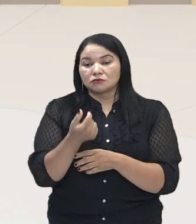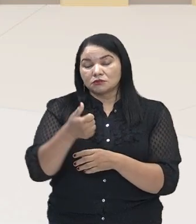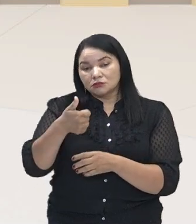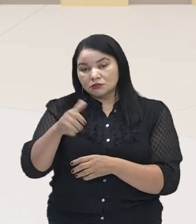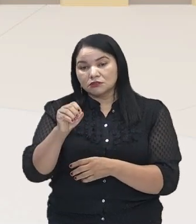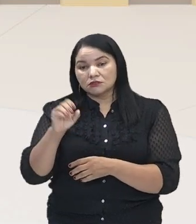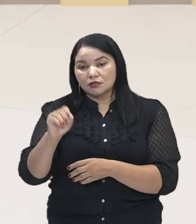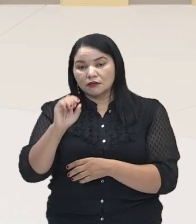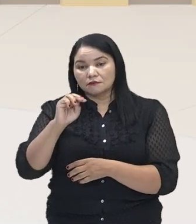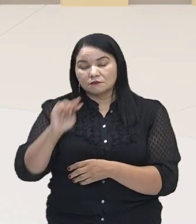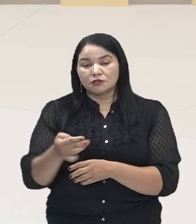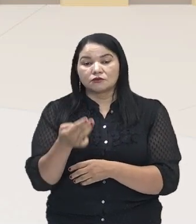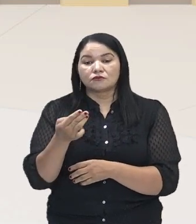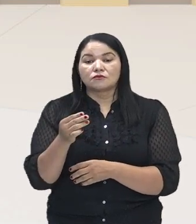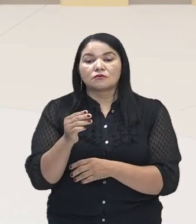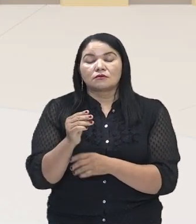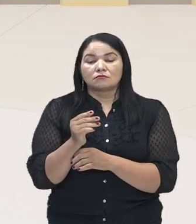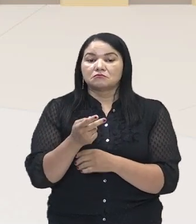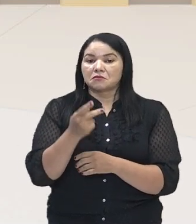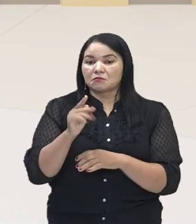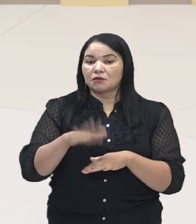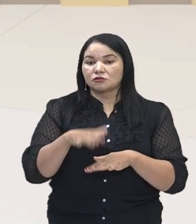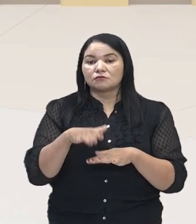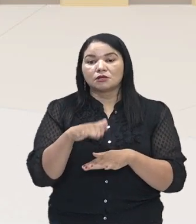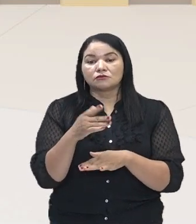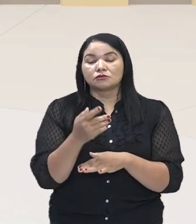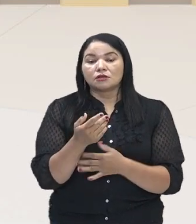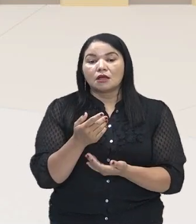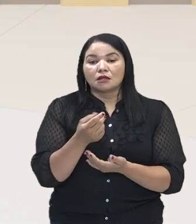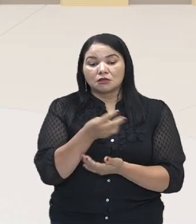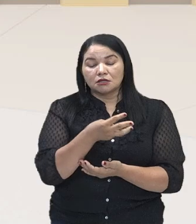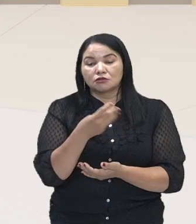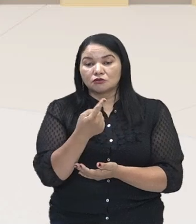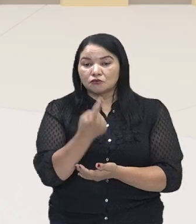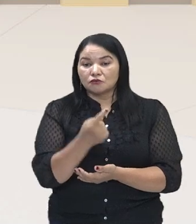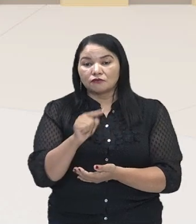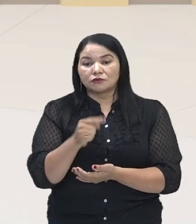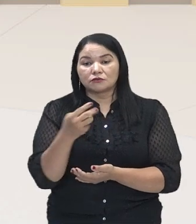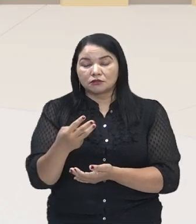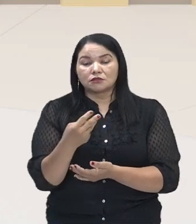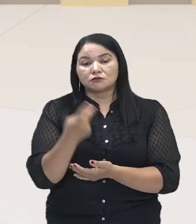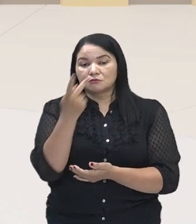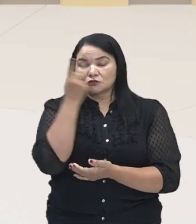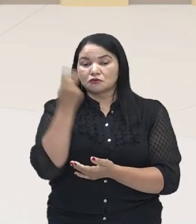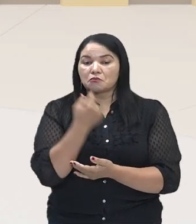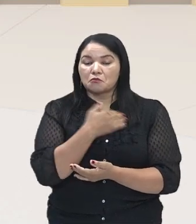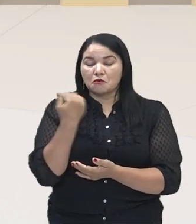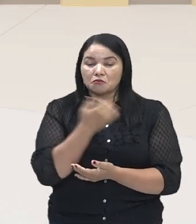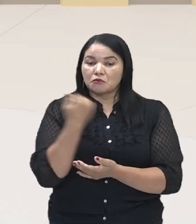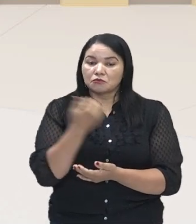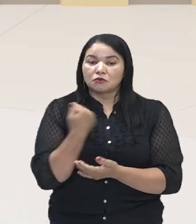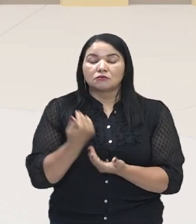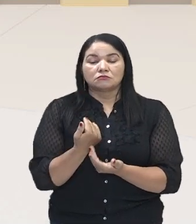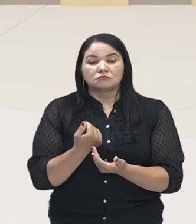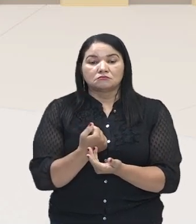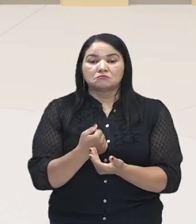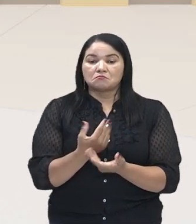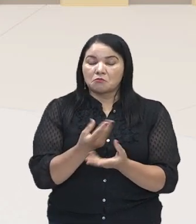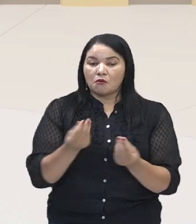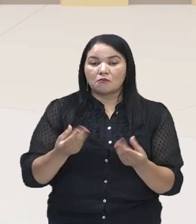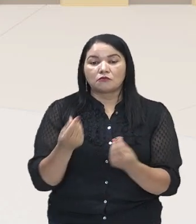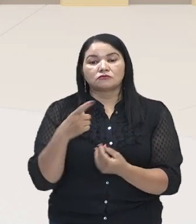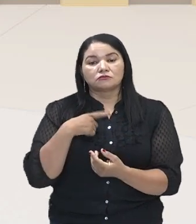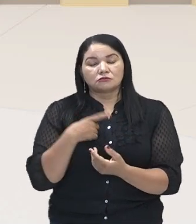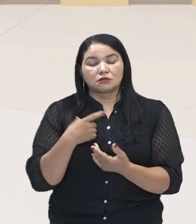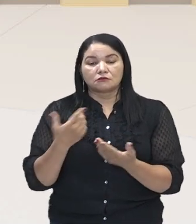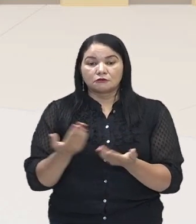30 pessoas ali morrendo por 100 mil habitantes. É muita coisa. É importante salientar que,